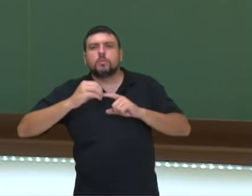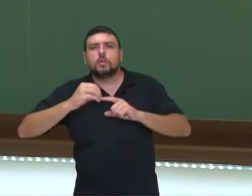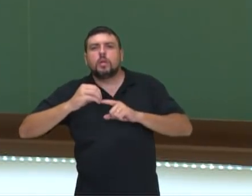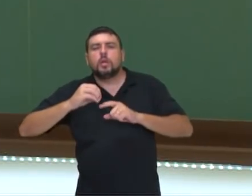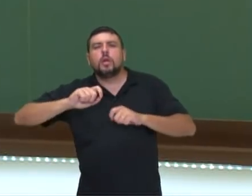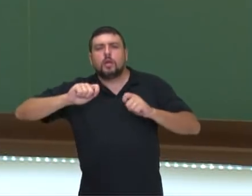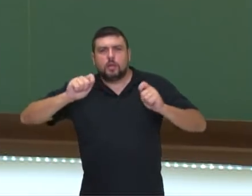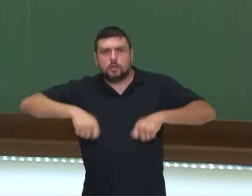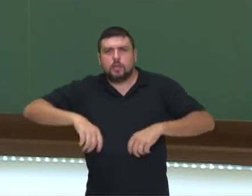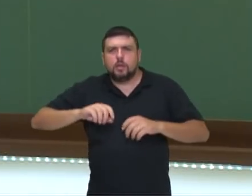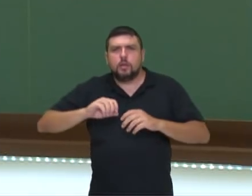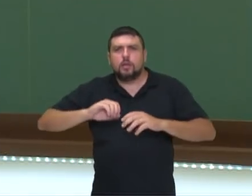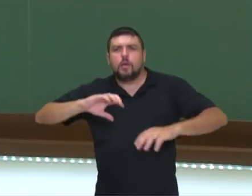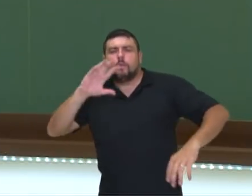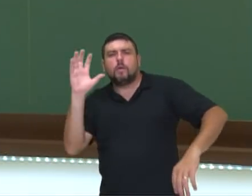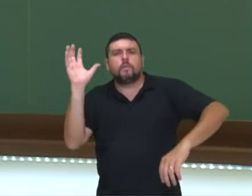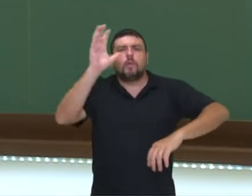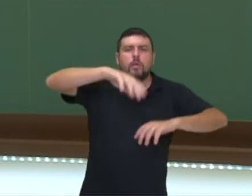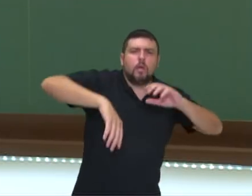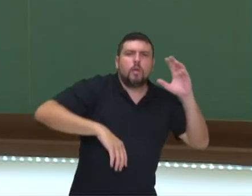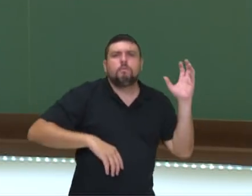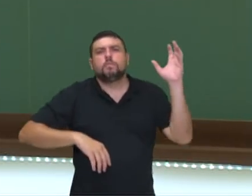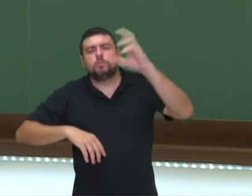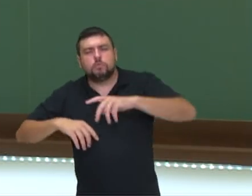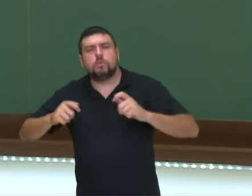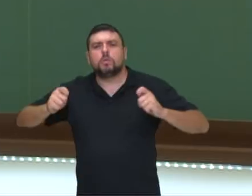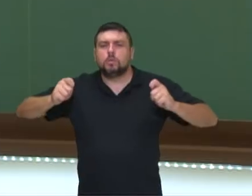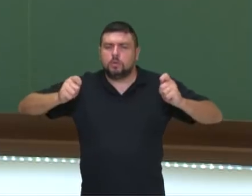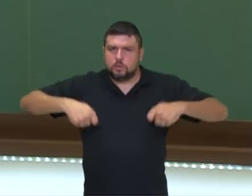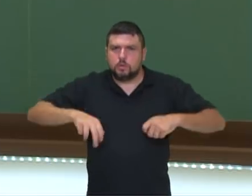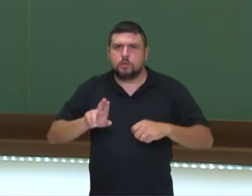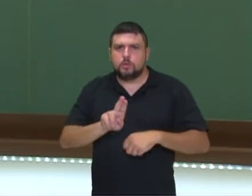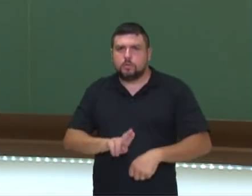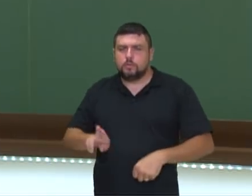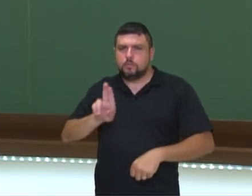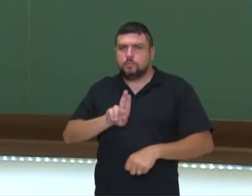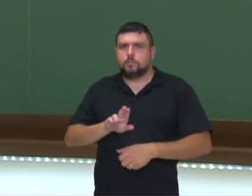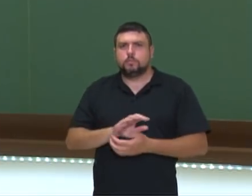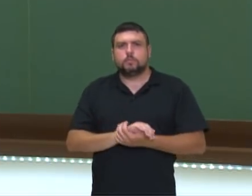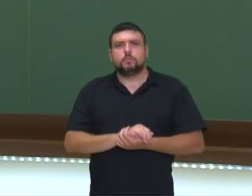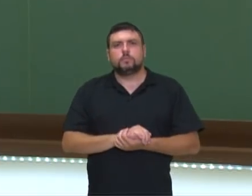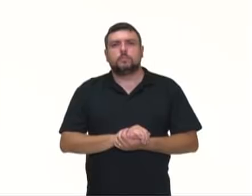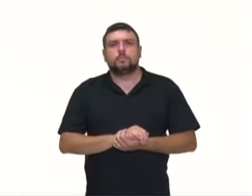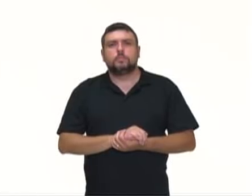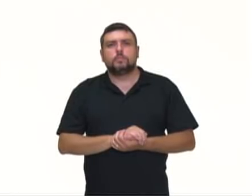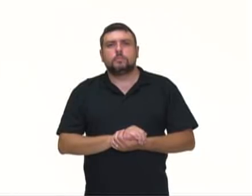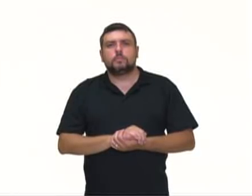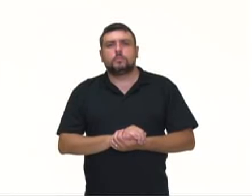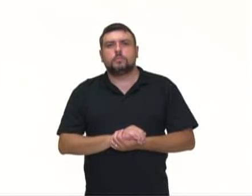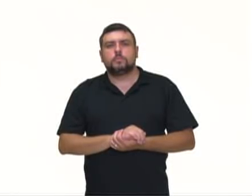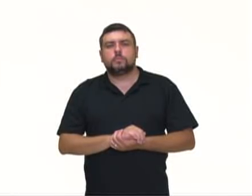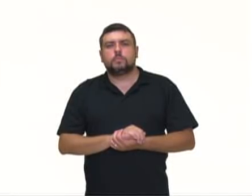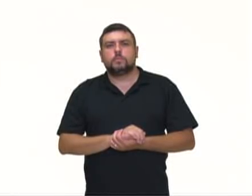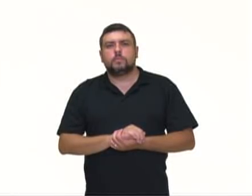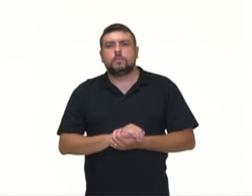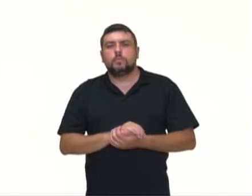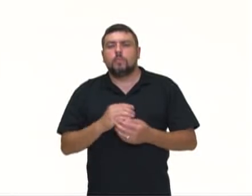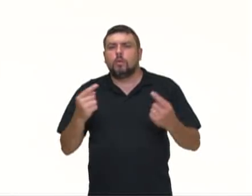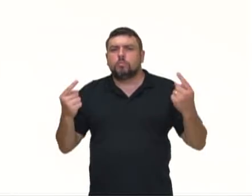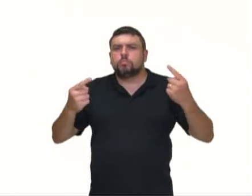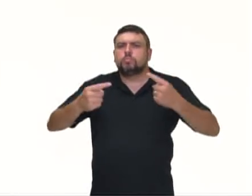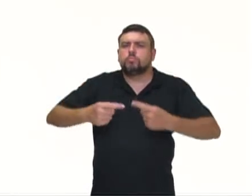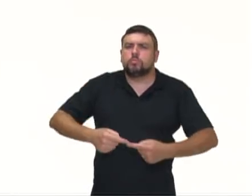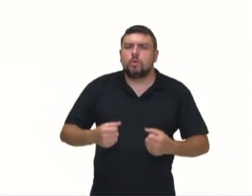poder jogar, quem na época podia jogar utilizando somente a câmera. E o jogo era disputado em 9 pontos, ou